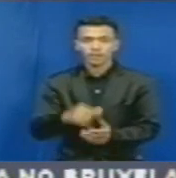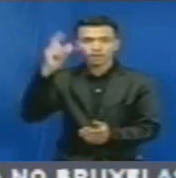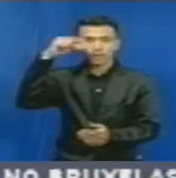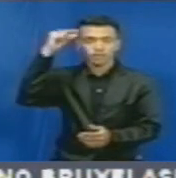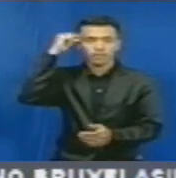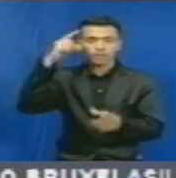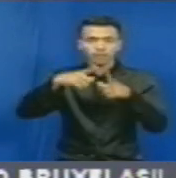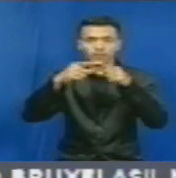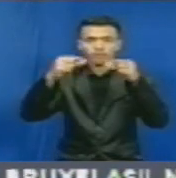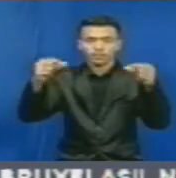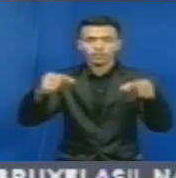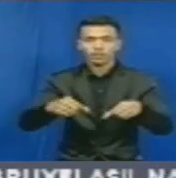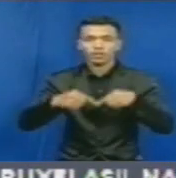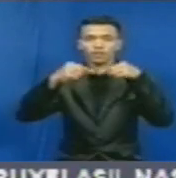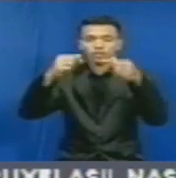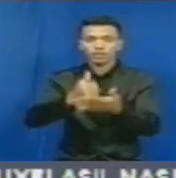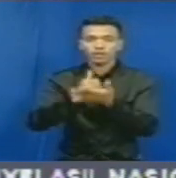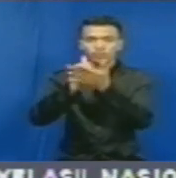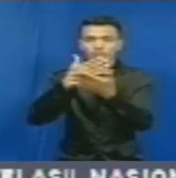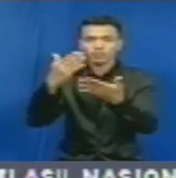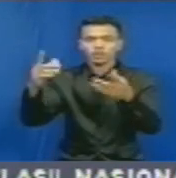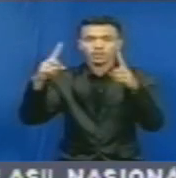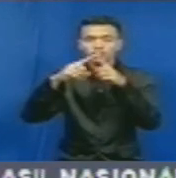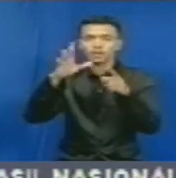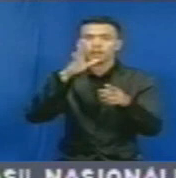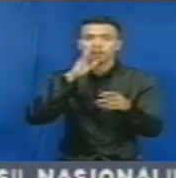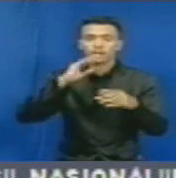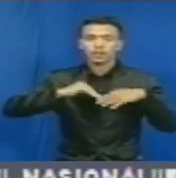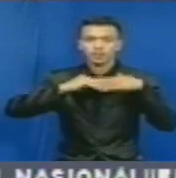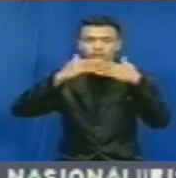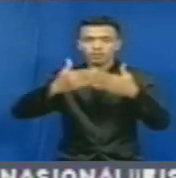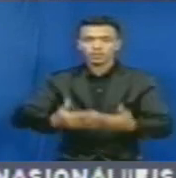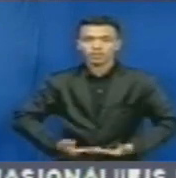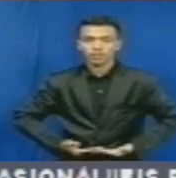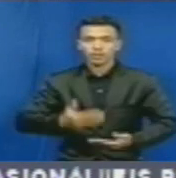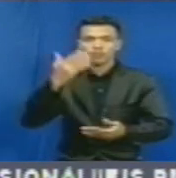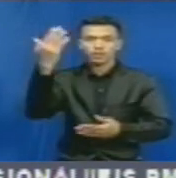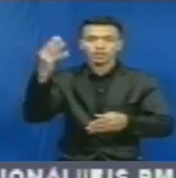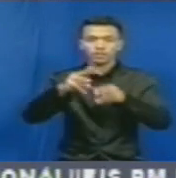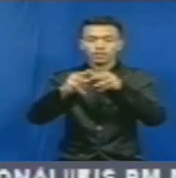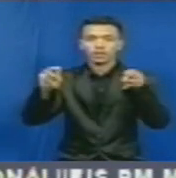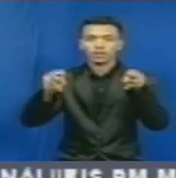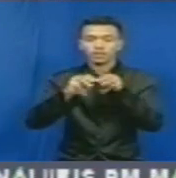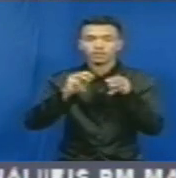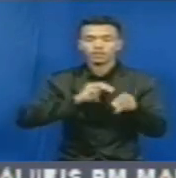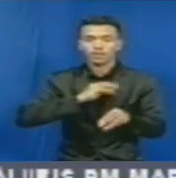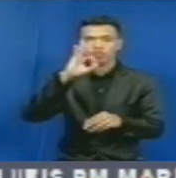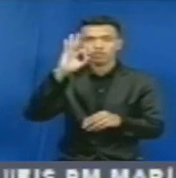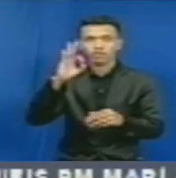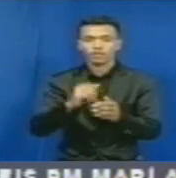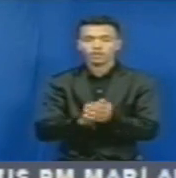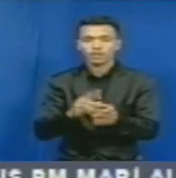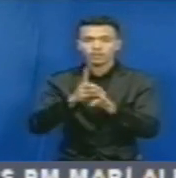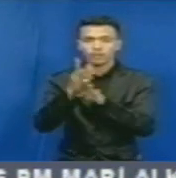Governo de Japão foi apoio nessa cidade básica ba Inan e Singrua e o município Manufahe. Diretora